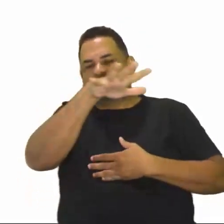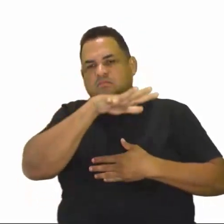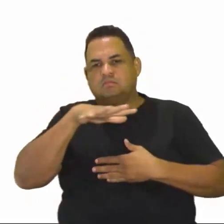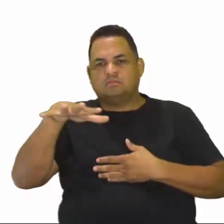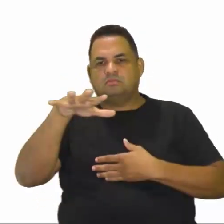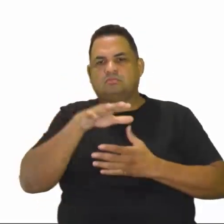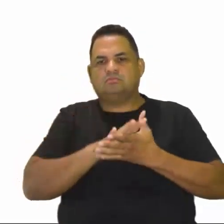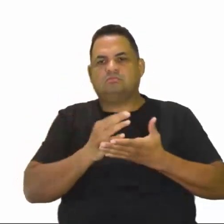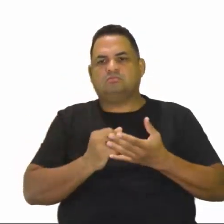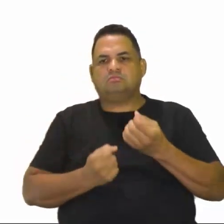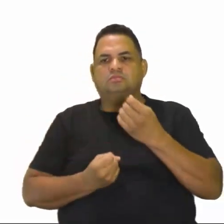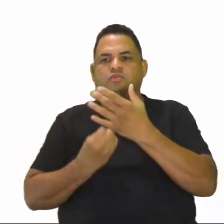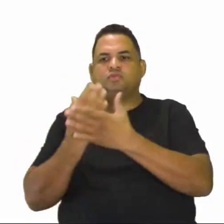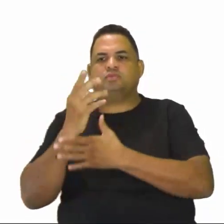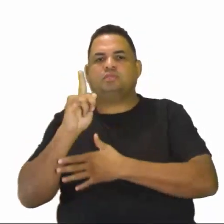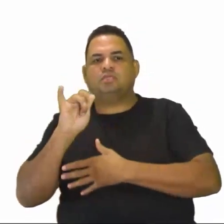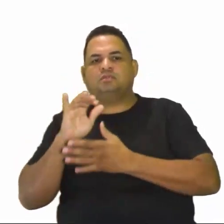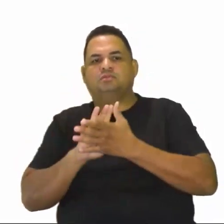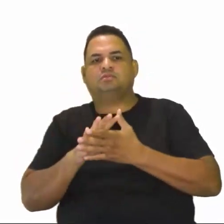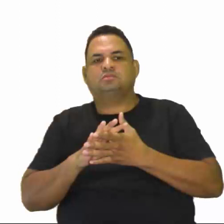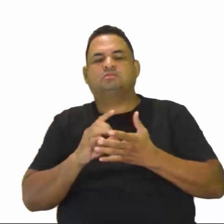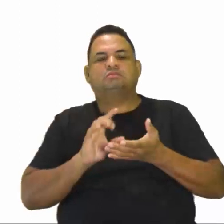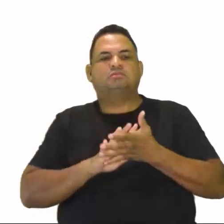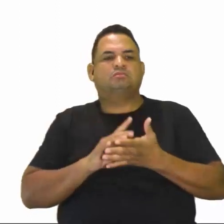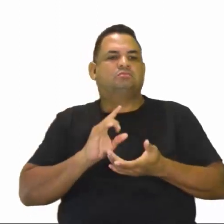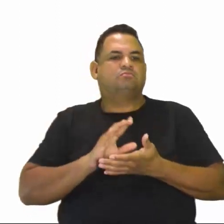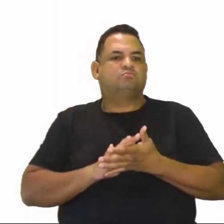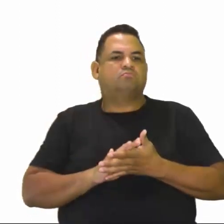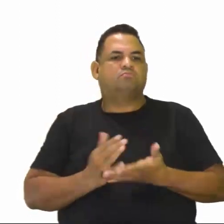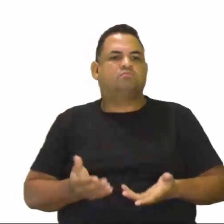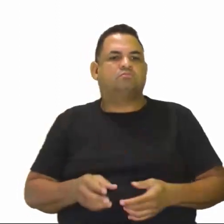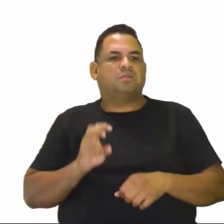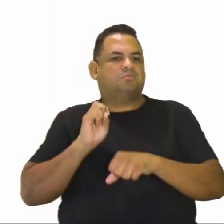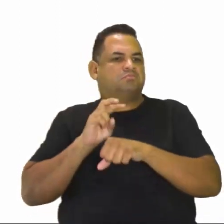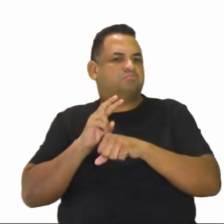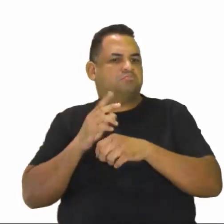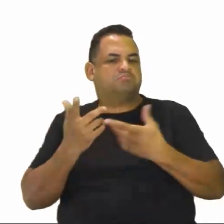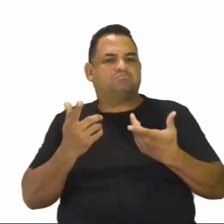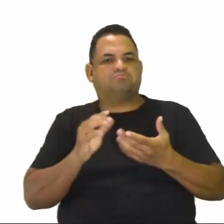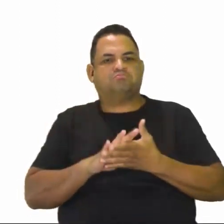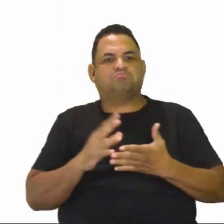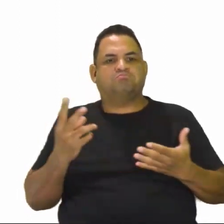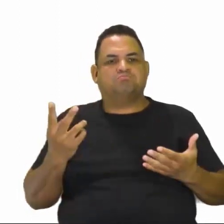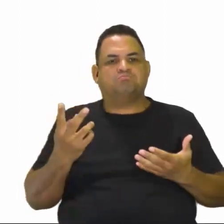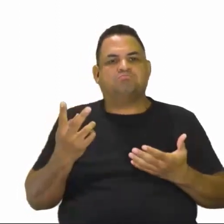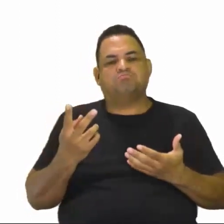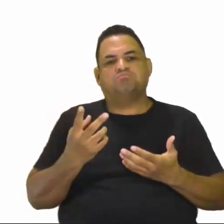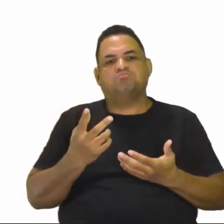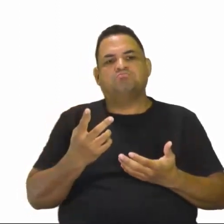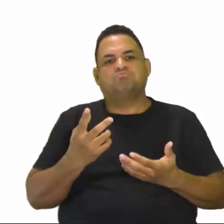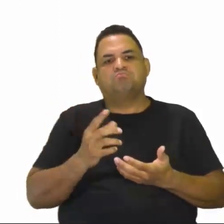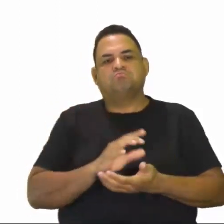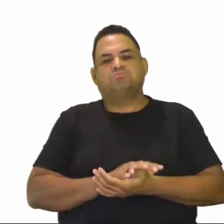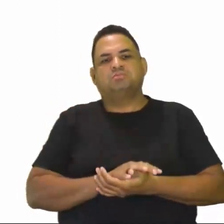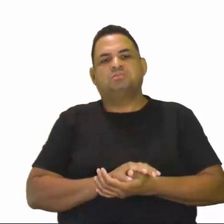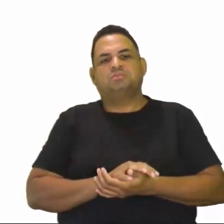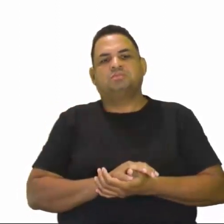são gerados pela emissão de gases, eles são tóxicos, né? Eles se precipitam como a chuva